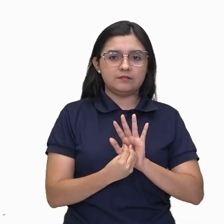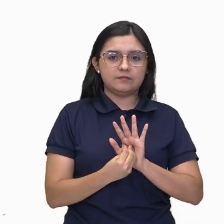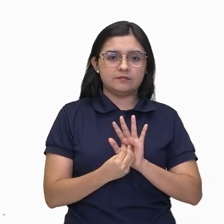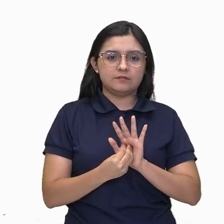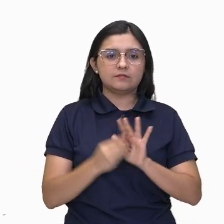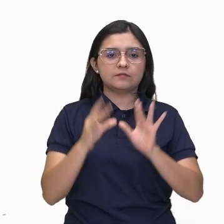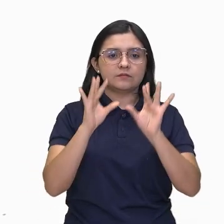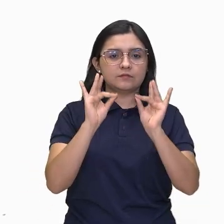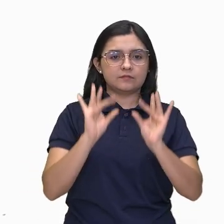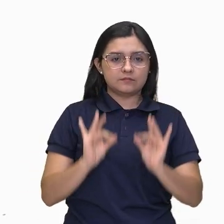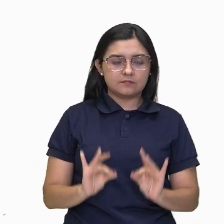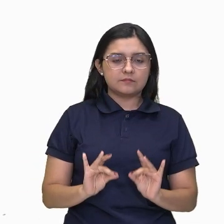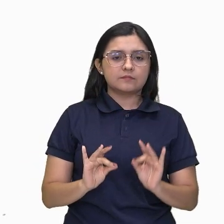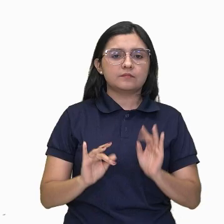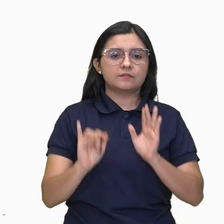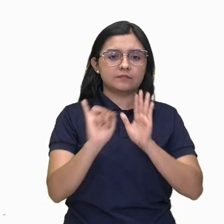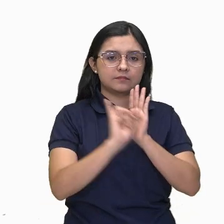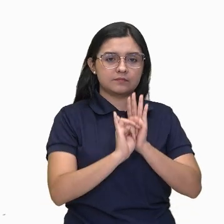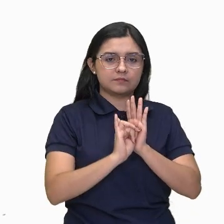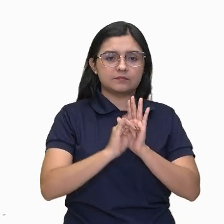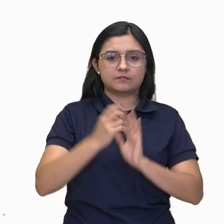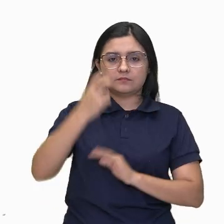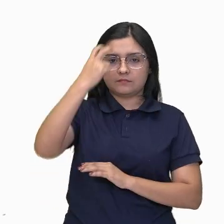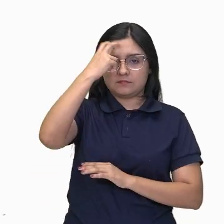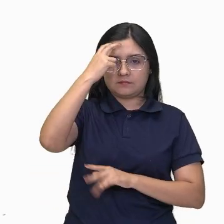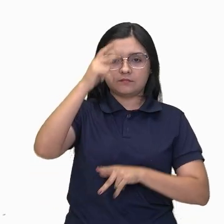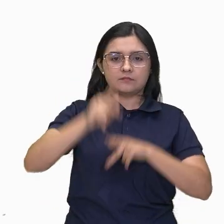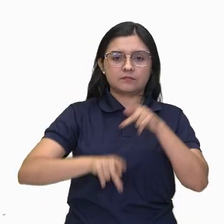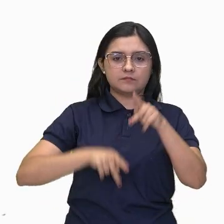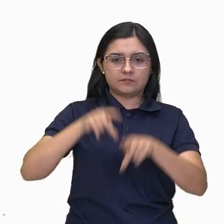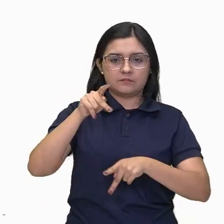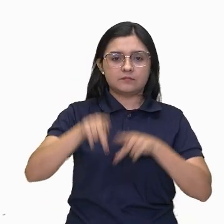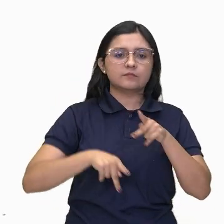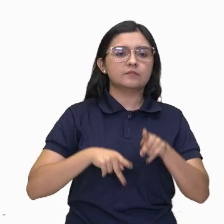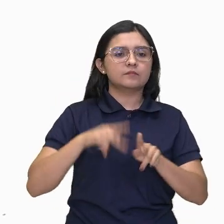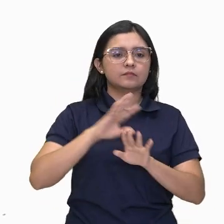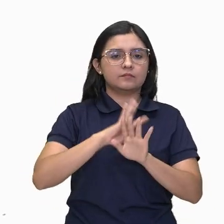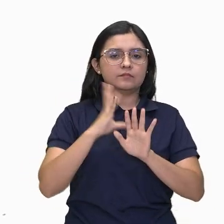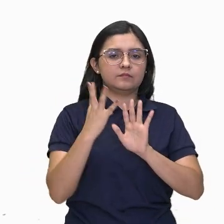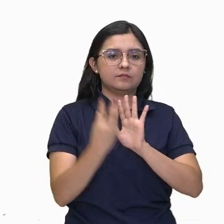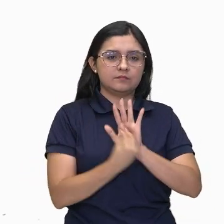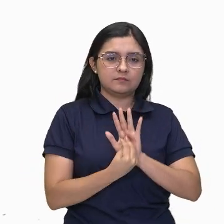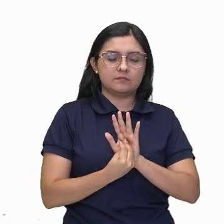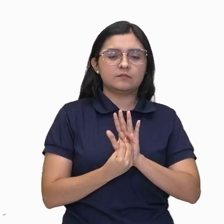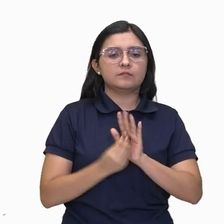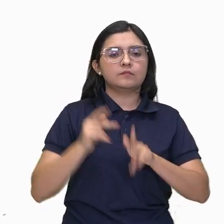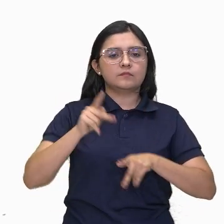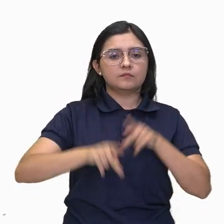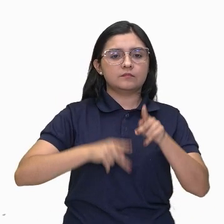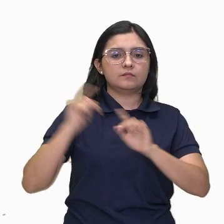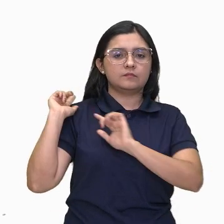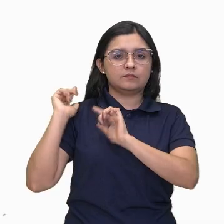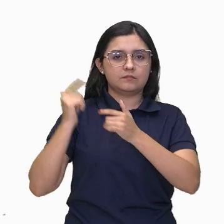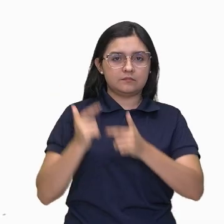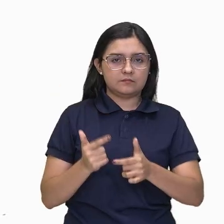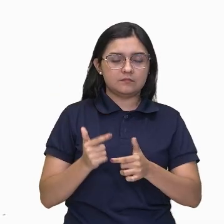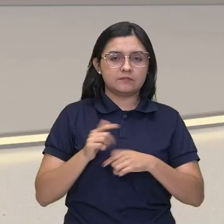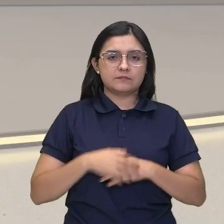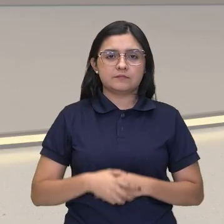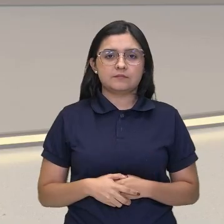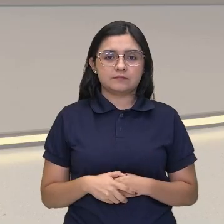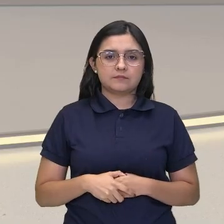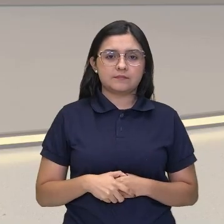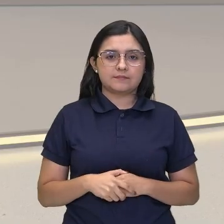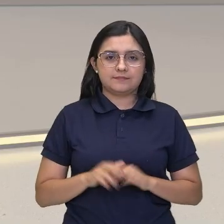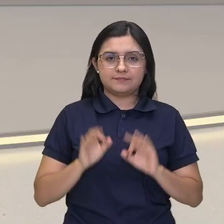um detalhamento, nós temos aí identidades culturais dos povos amazônidas, as populações tradicionais. Não é